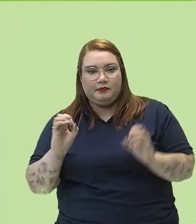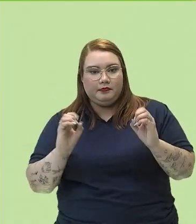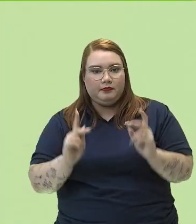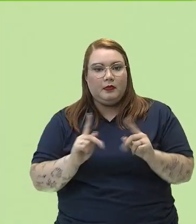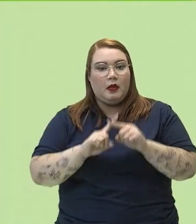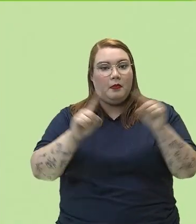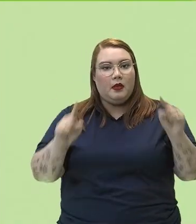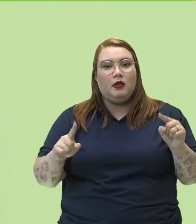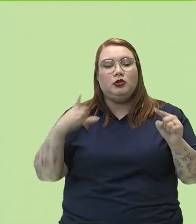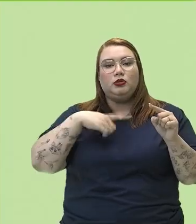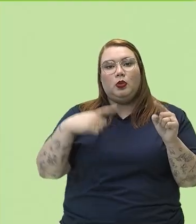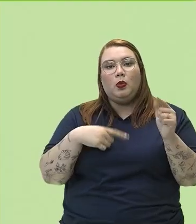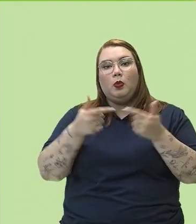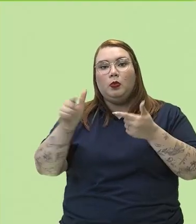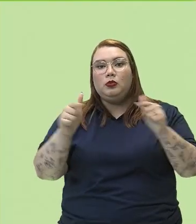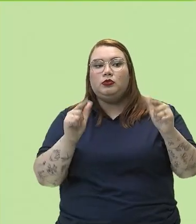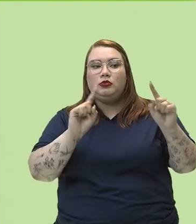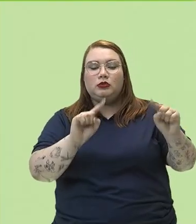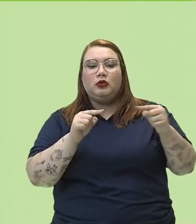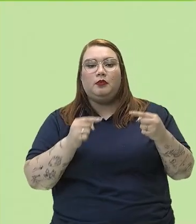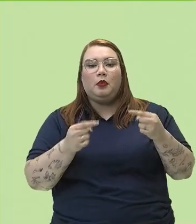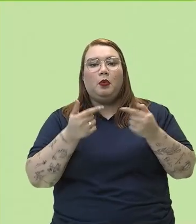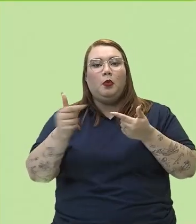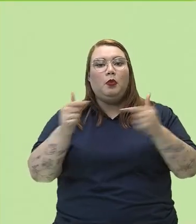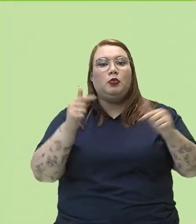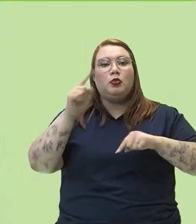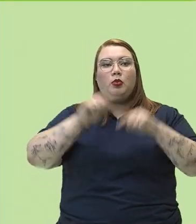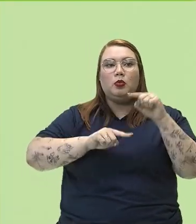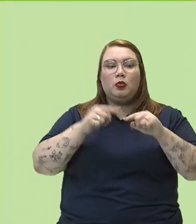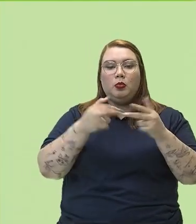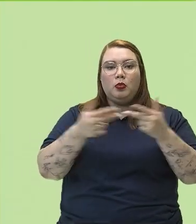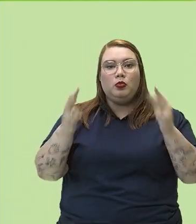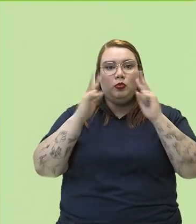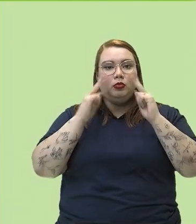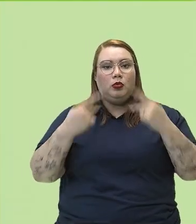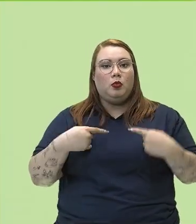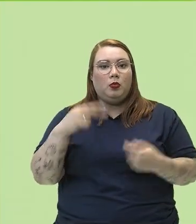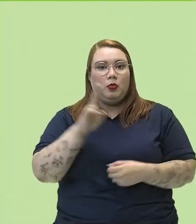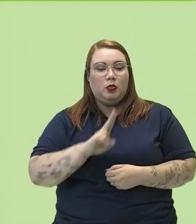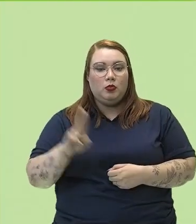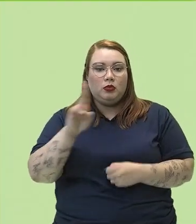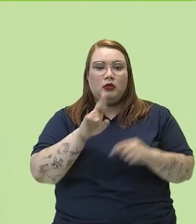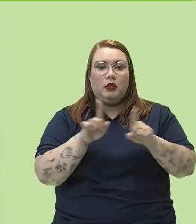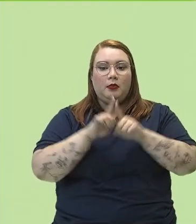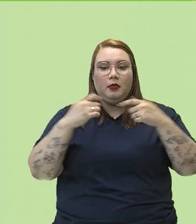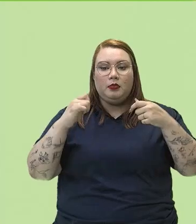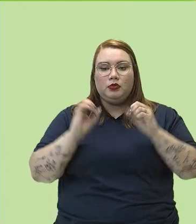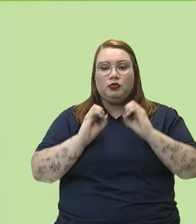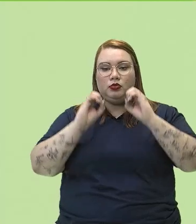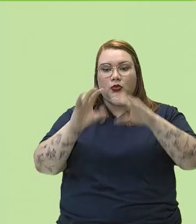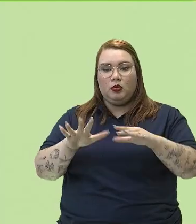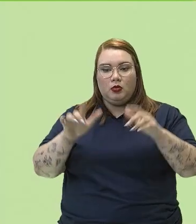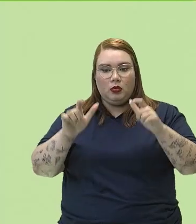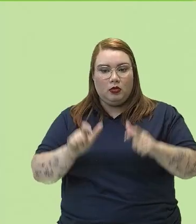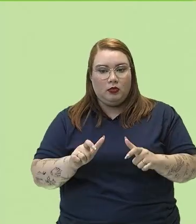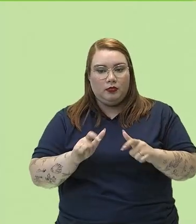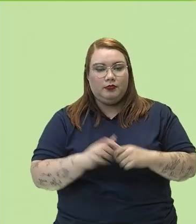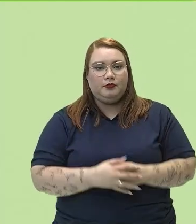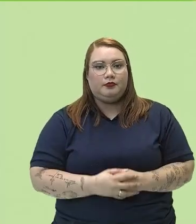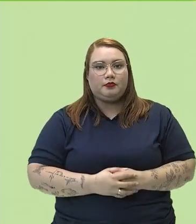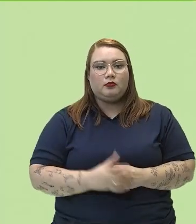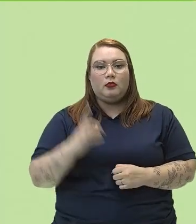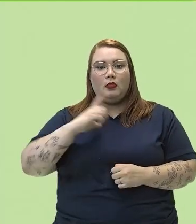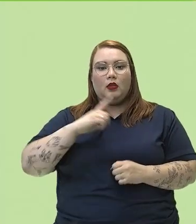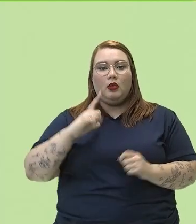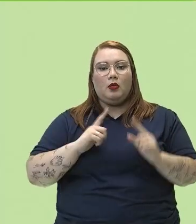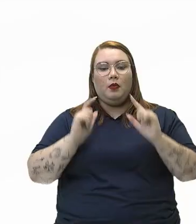temos outros desafios, né, de outros produtos que o homem consome e também tem que descartar em determinado momento. Nós temos aí